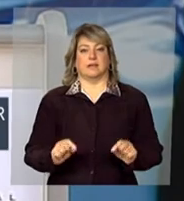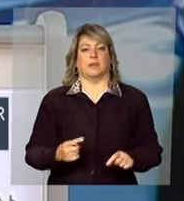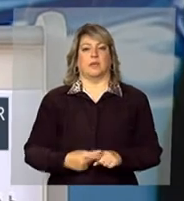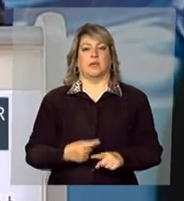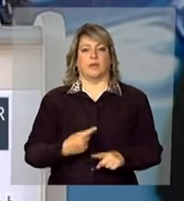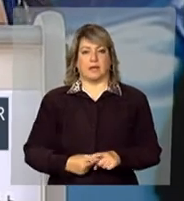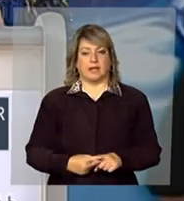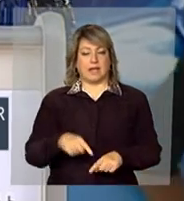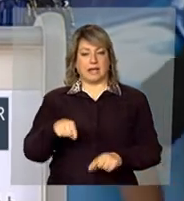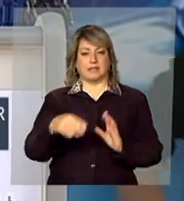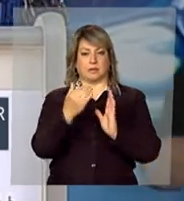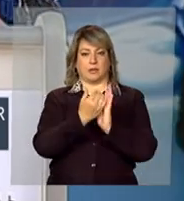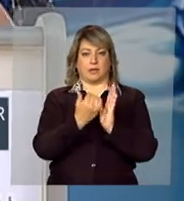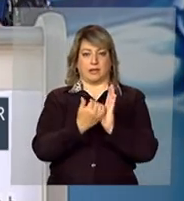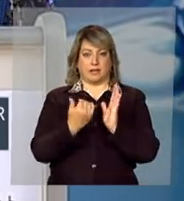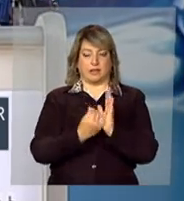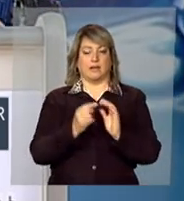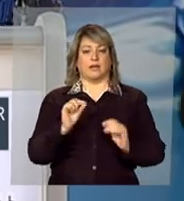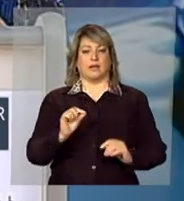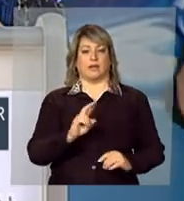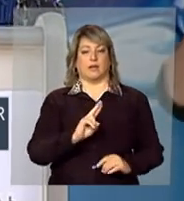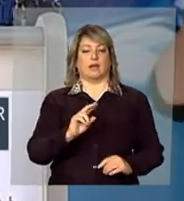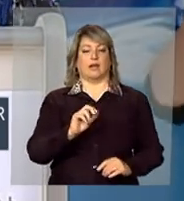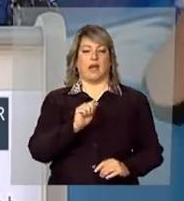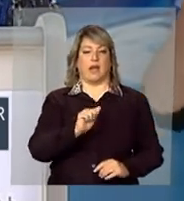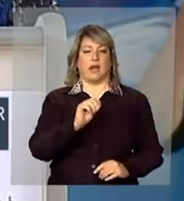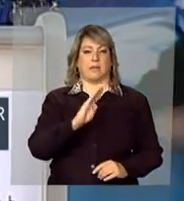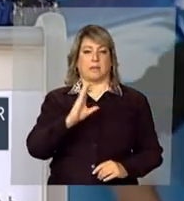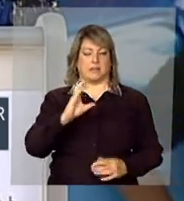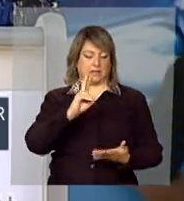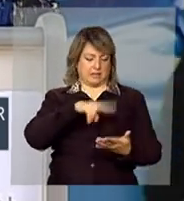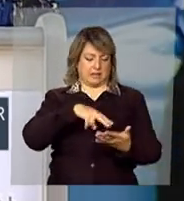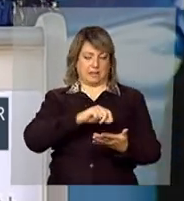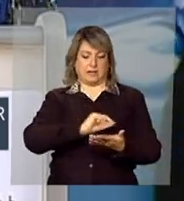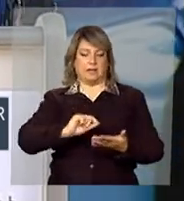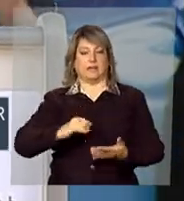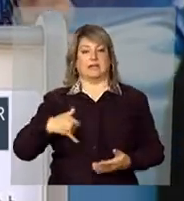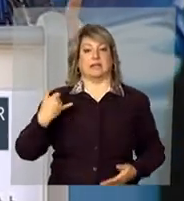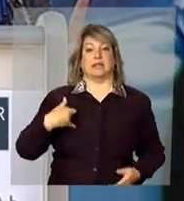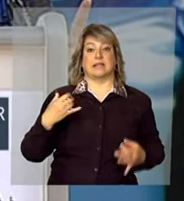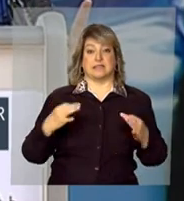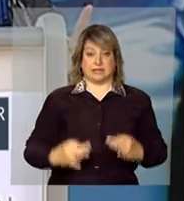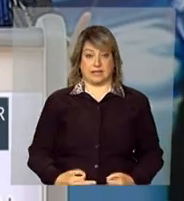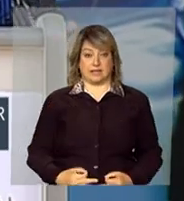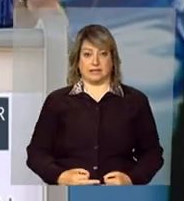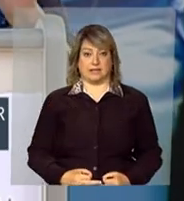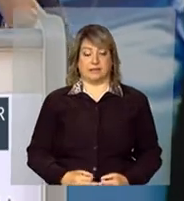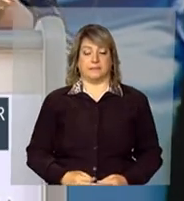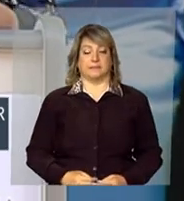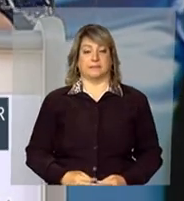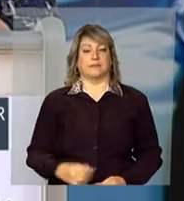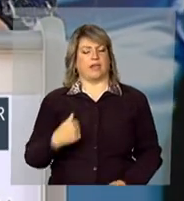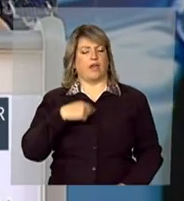programa é o programa da alfabetização na idade certa. Eu estou vendo aqui